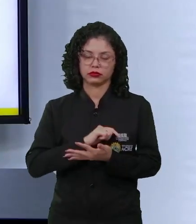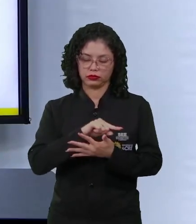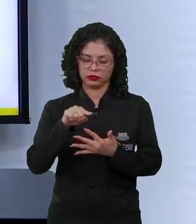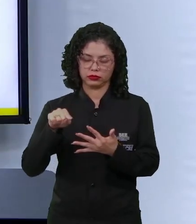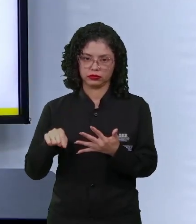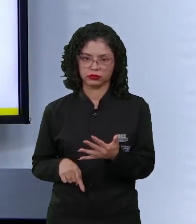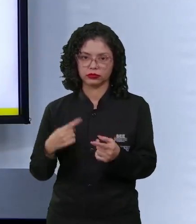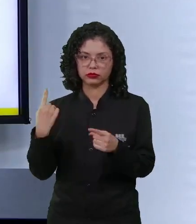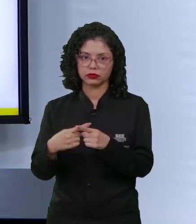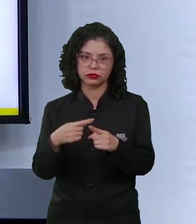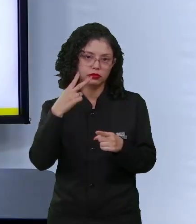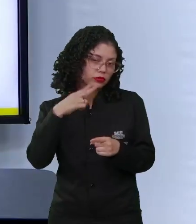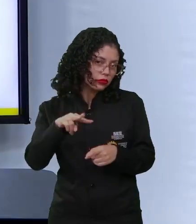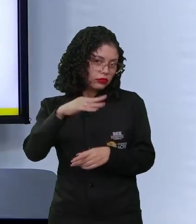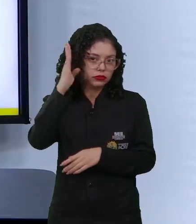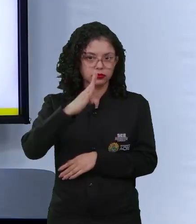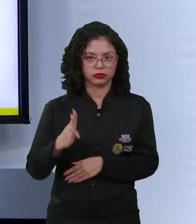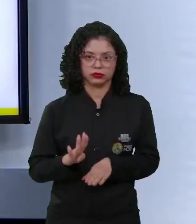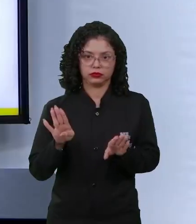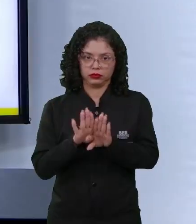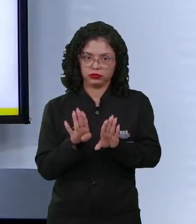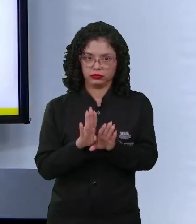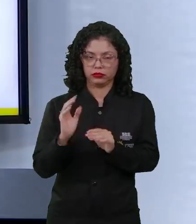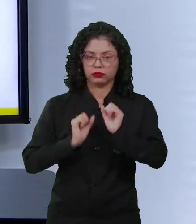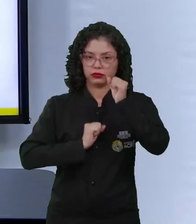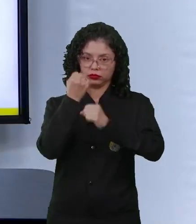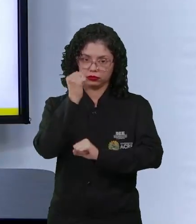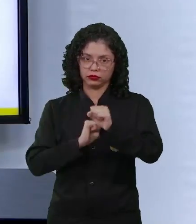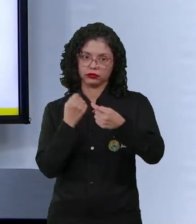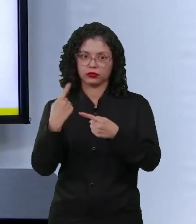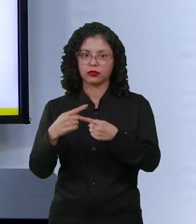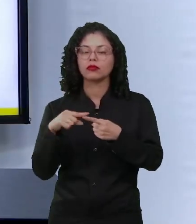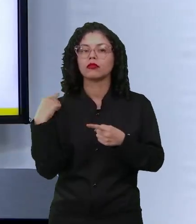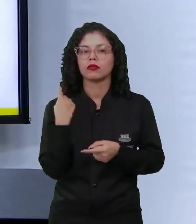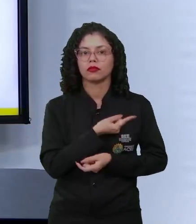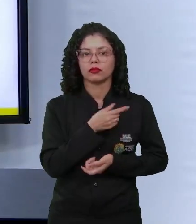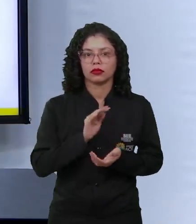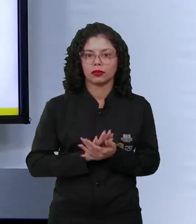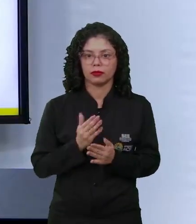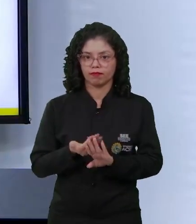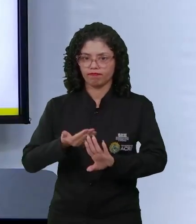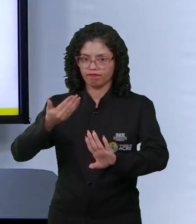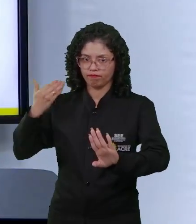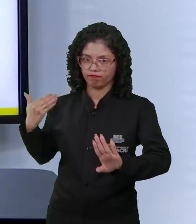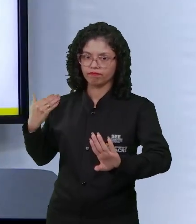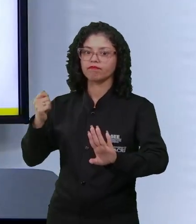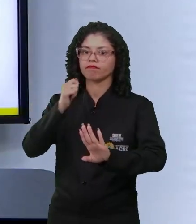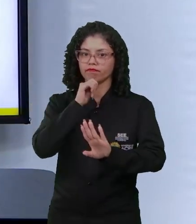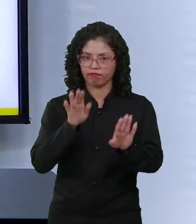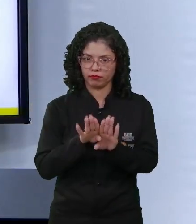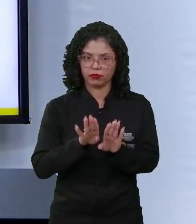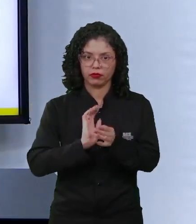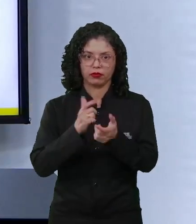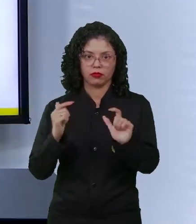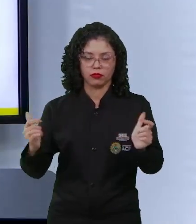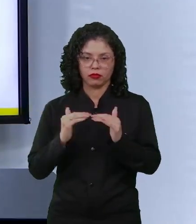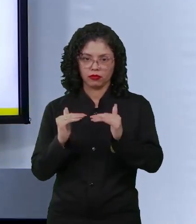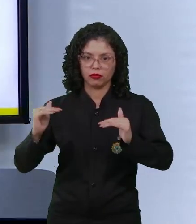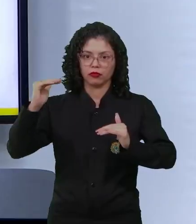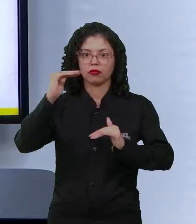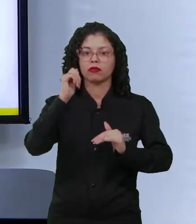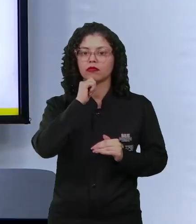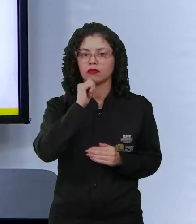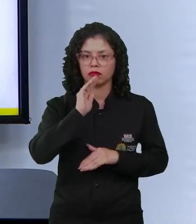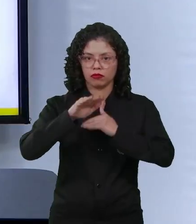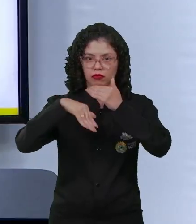diversificar, porque nós vimos que o Brasil precisava se industrializar, porque nós estávamos ficando para trás. Grandes potências